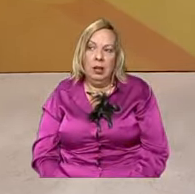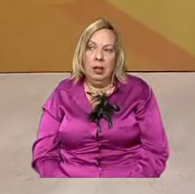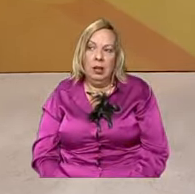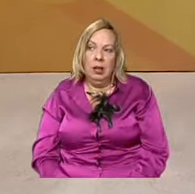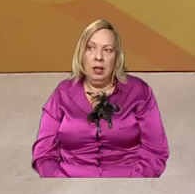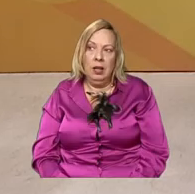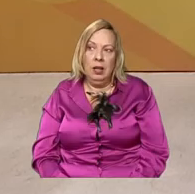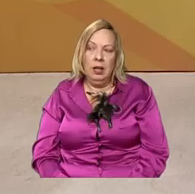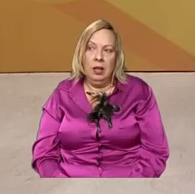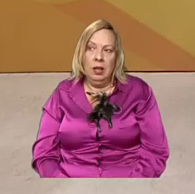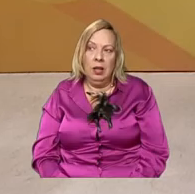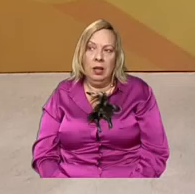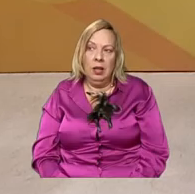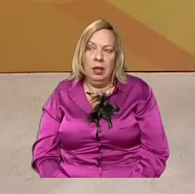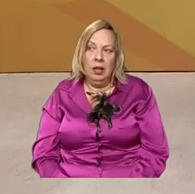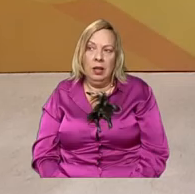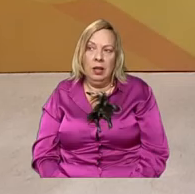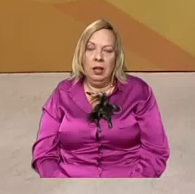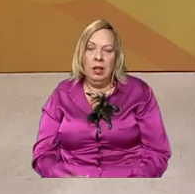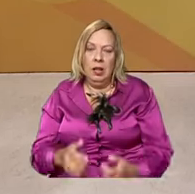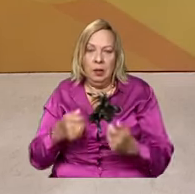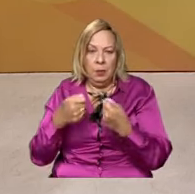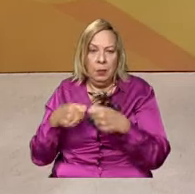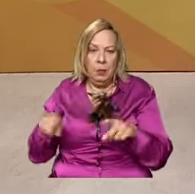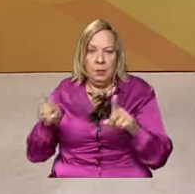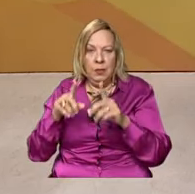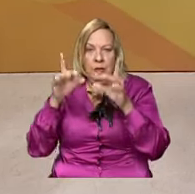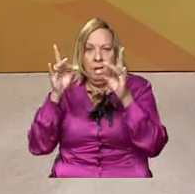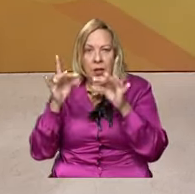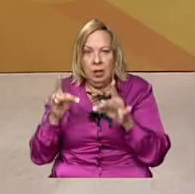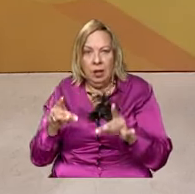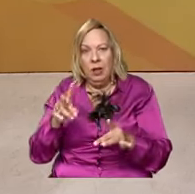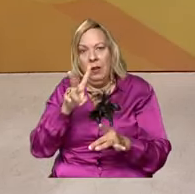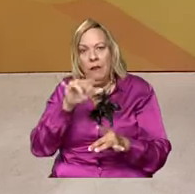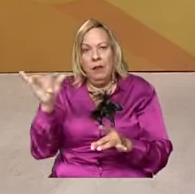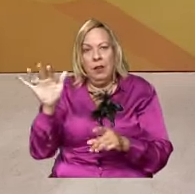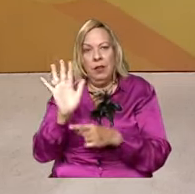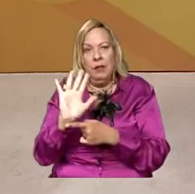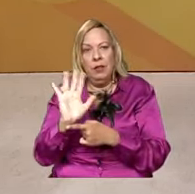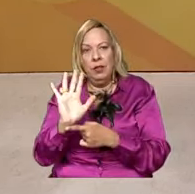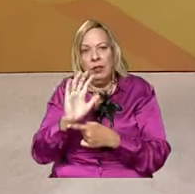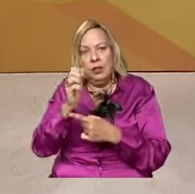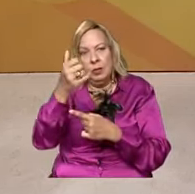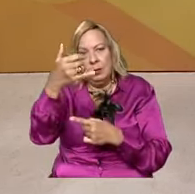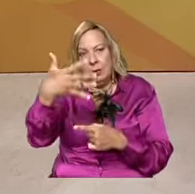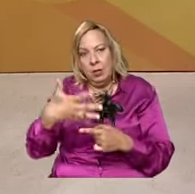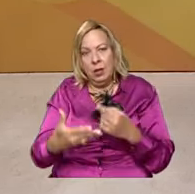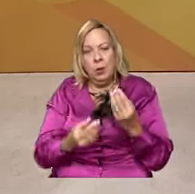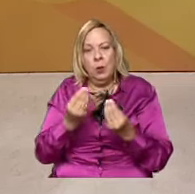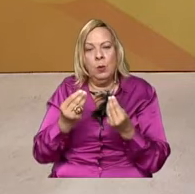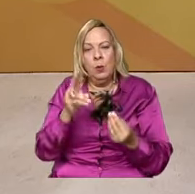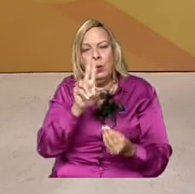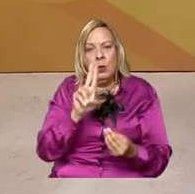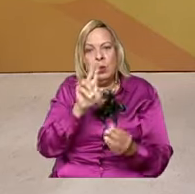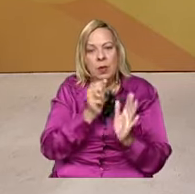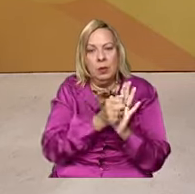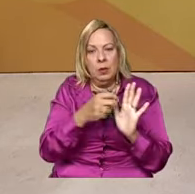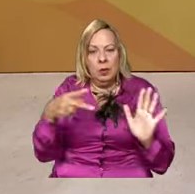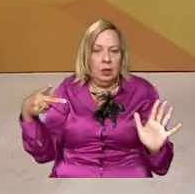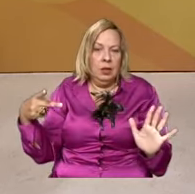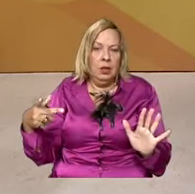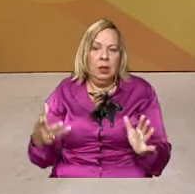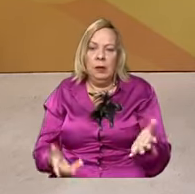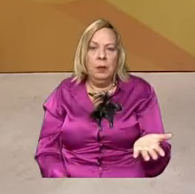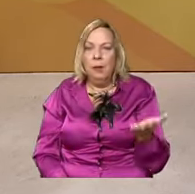olha, eu vou te interromper, não precisa, pois fala. A gente tem um vídeo que explica bem melhor como usar o nosso aplicativo. Vamos rodar?